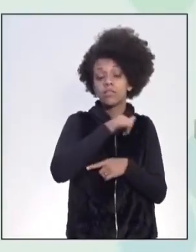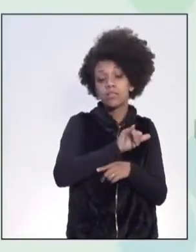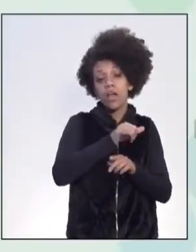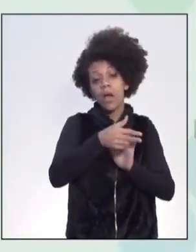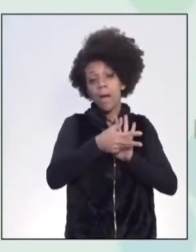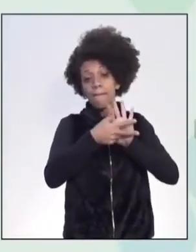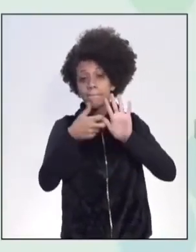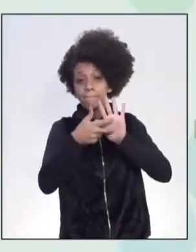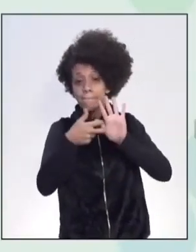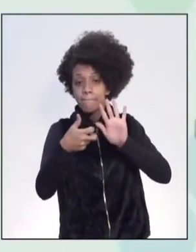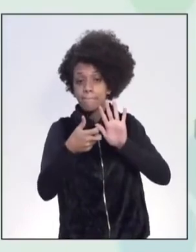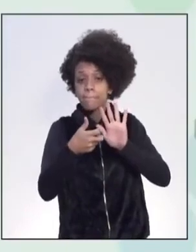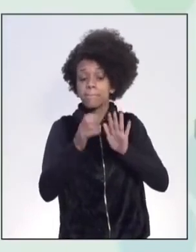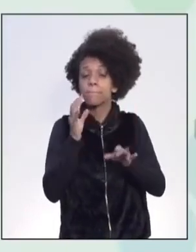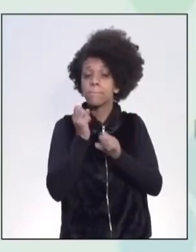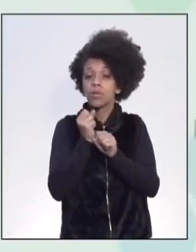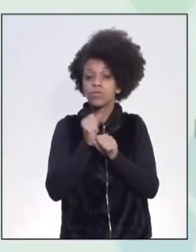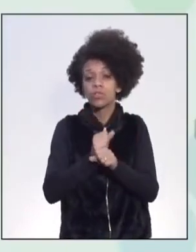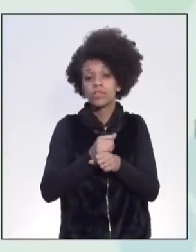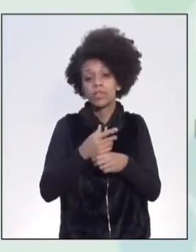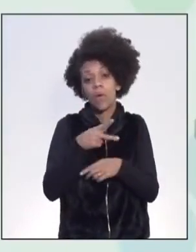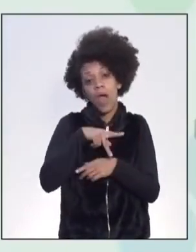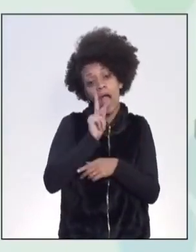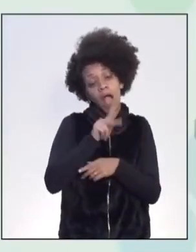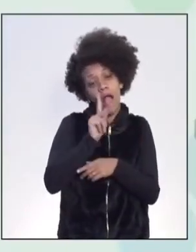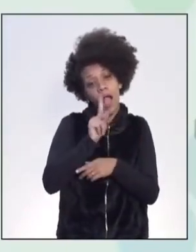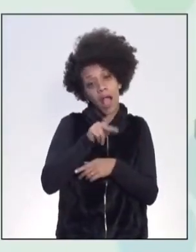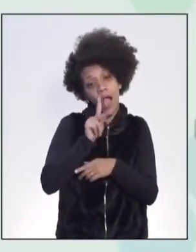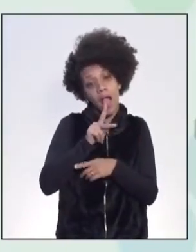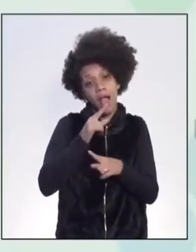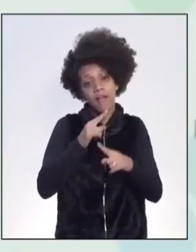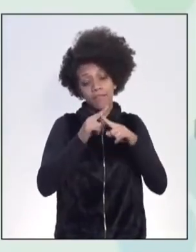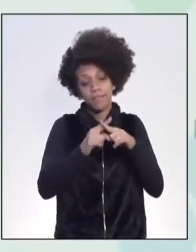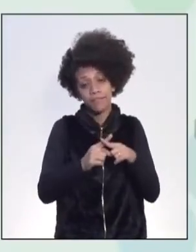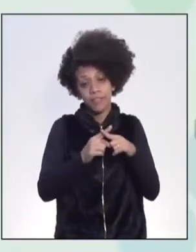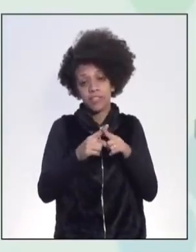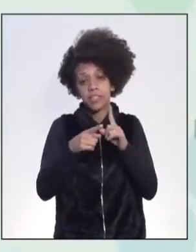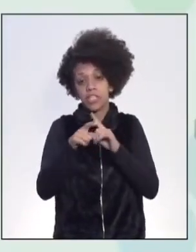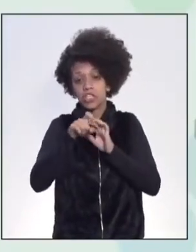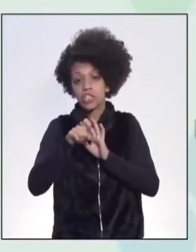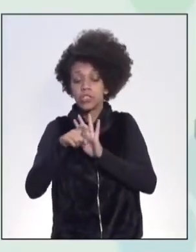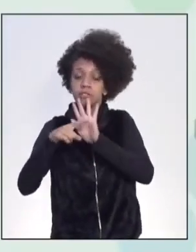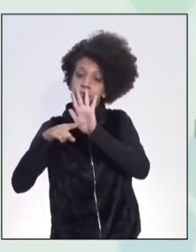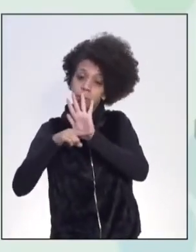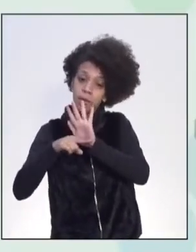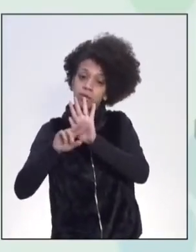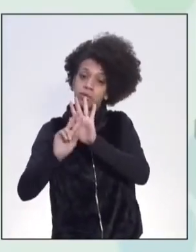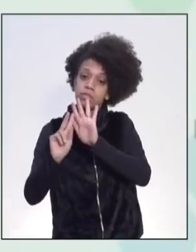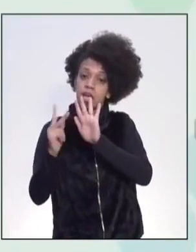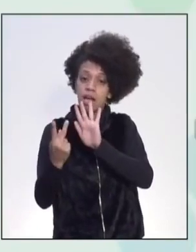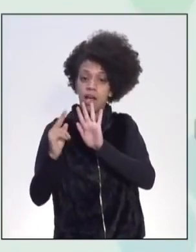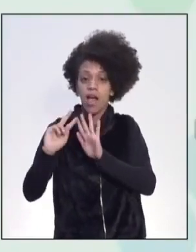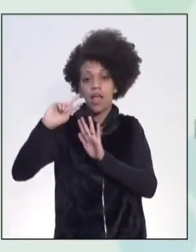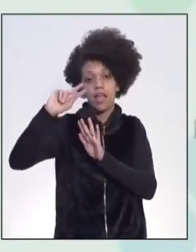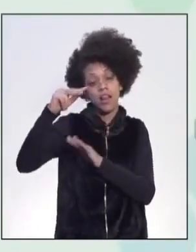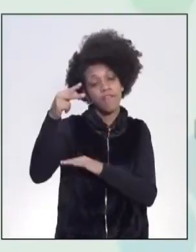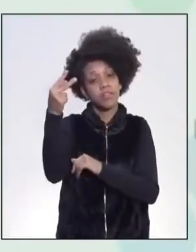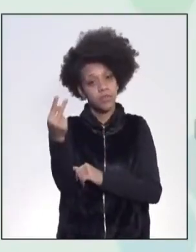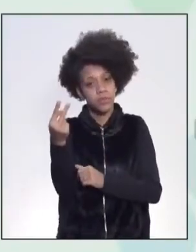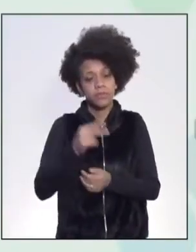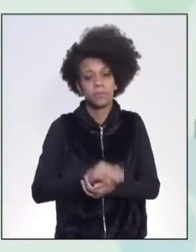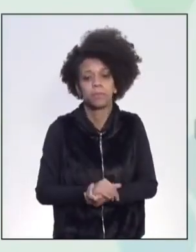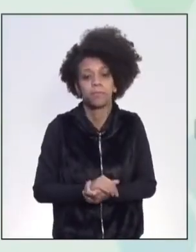multiplicando esse produto notável. Então, a gente vai ter uma constante k multiplicando x menos h elevado ao